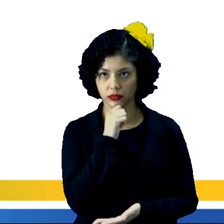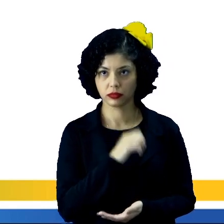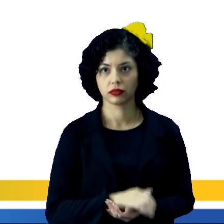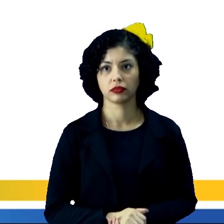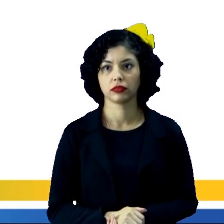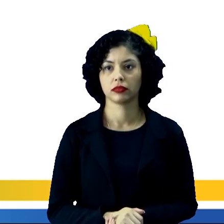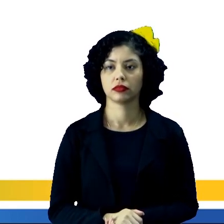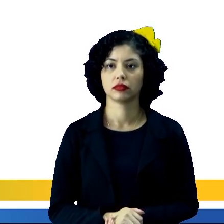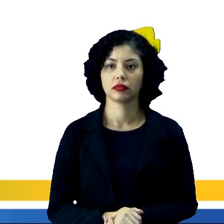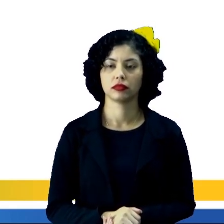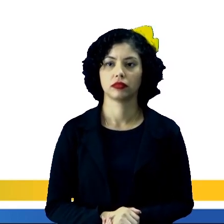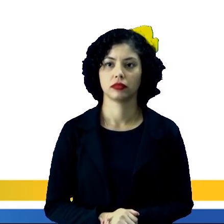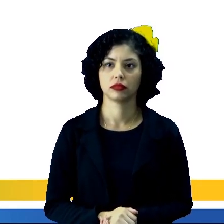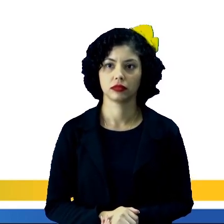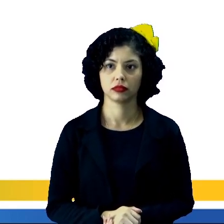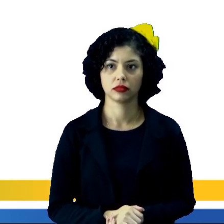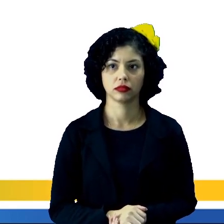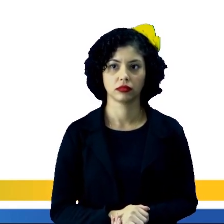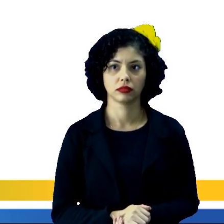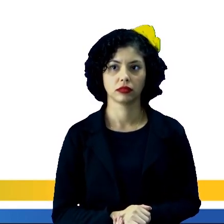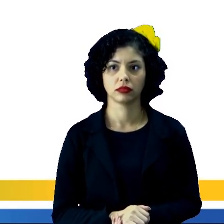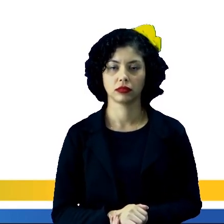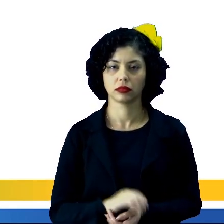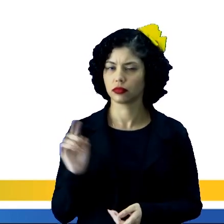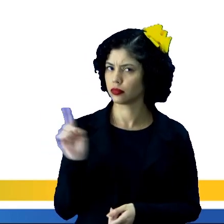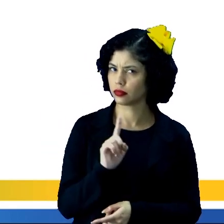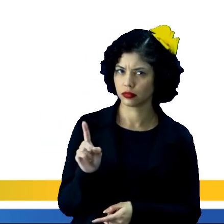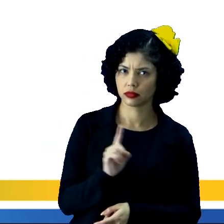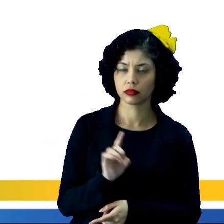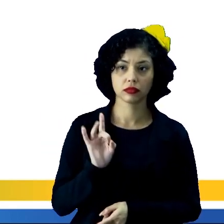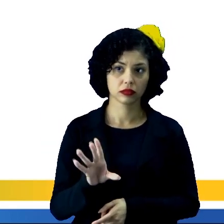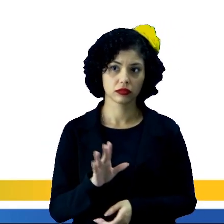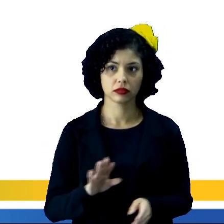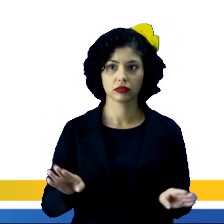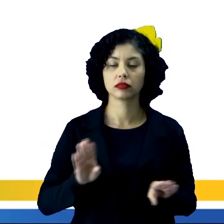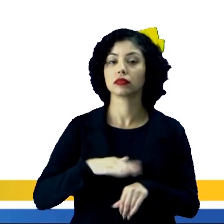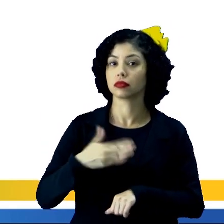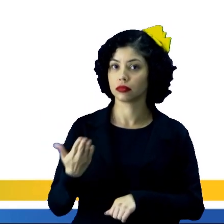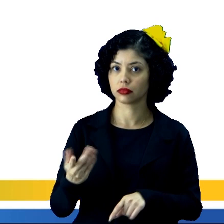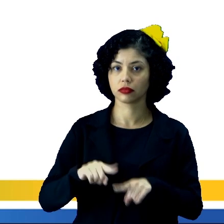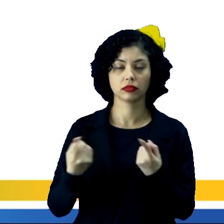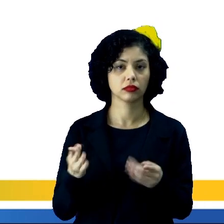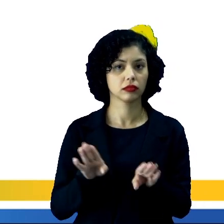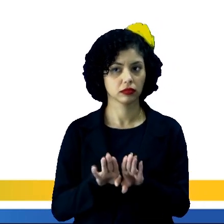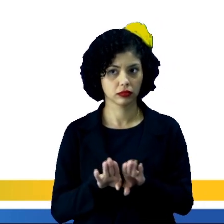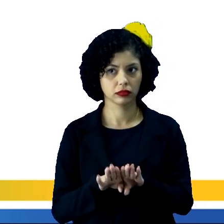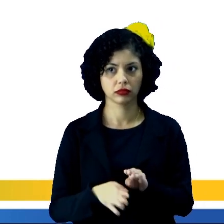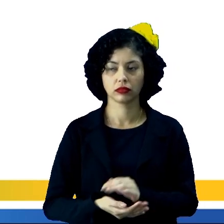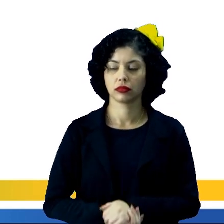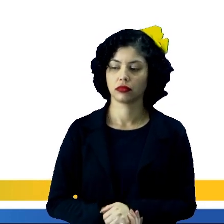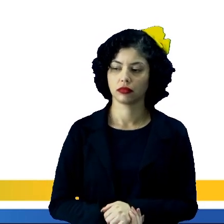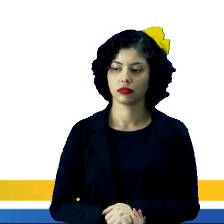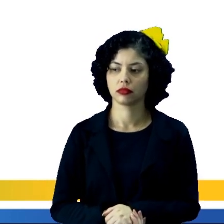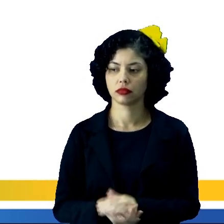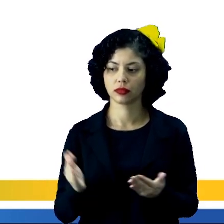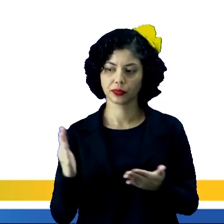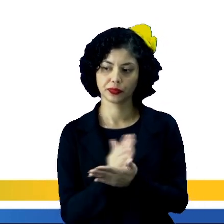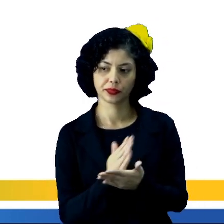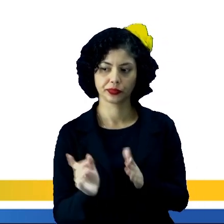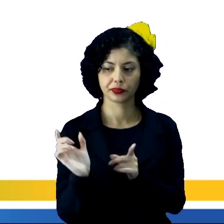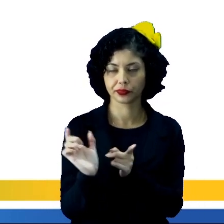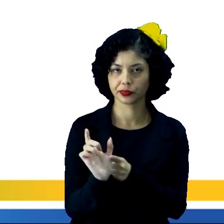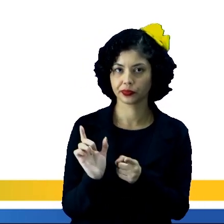ou além de, e not only but also, não só, mas também. Algumas